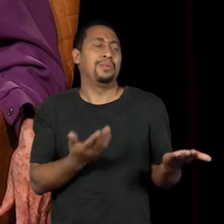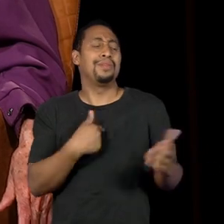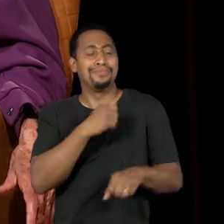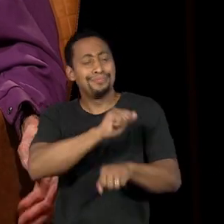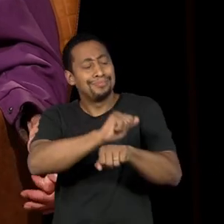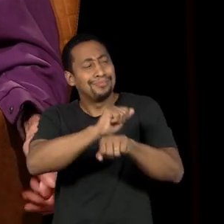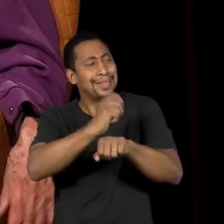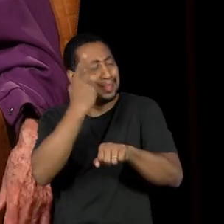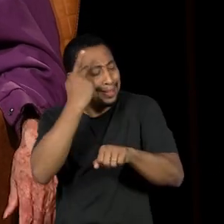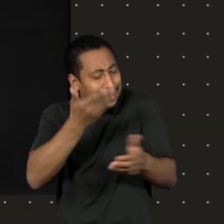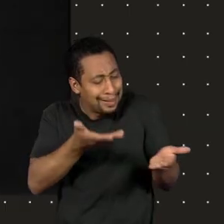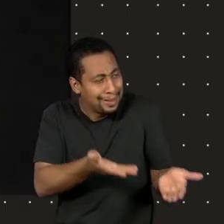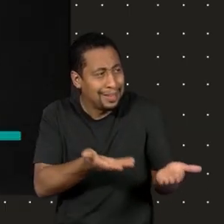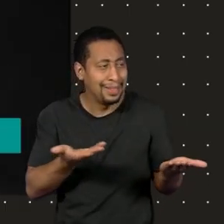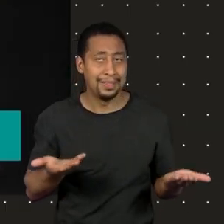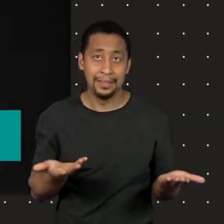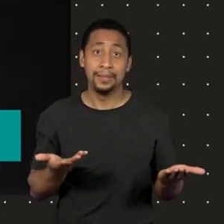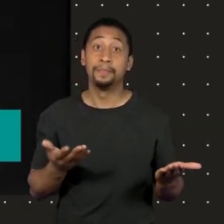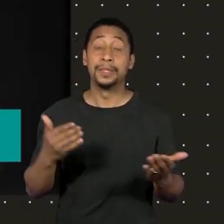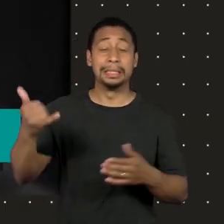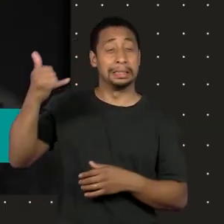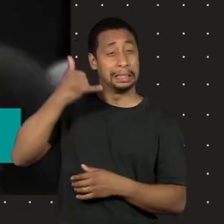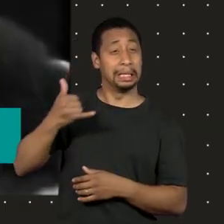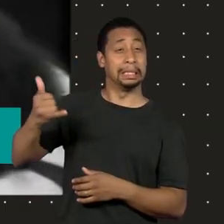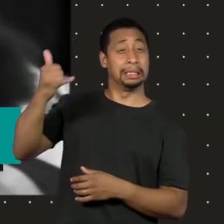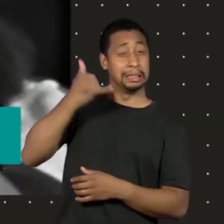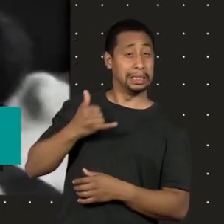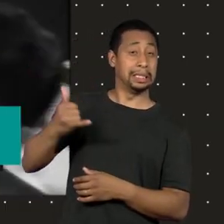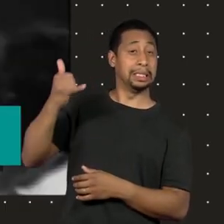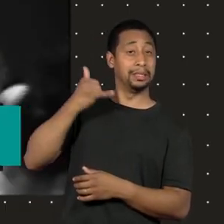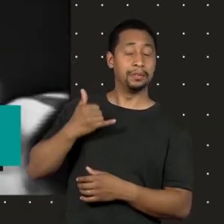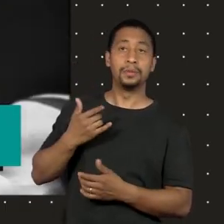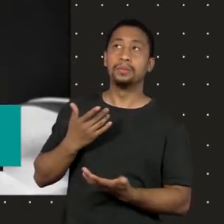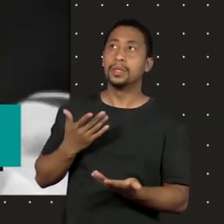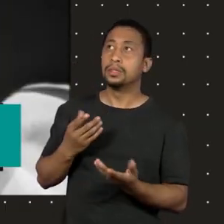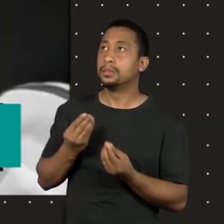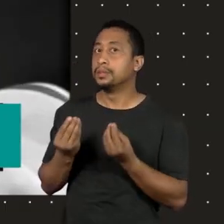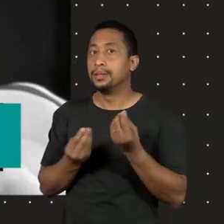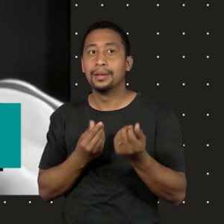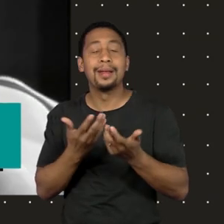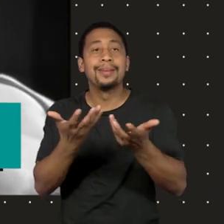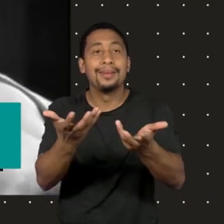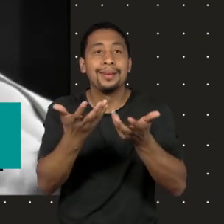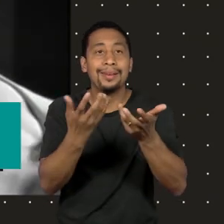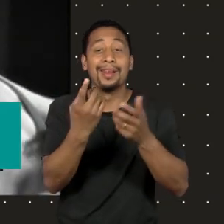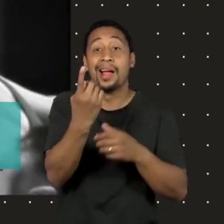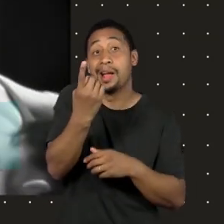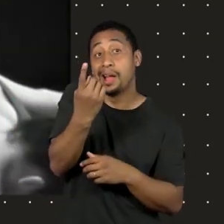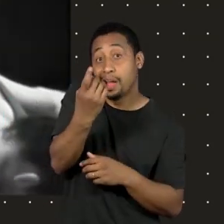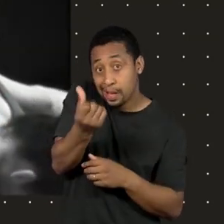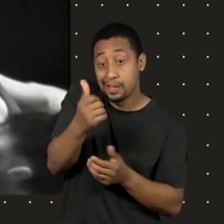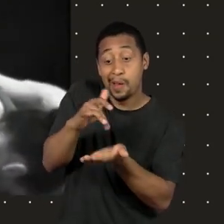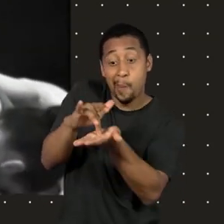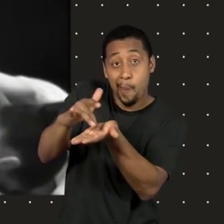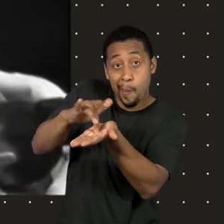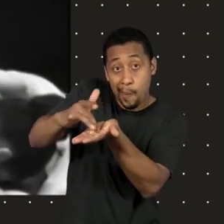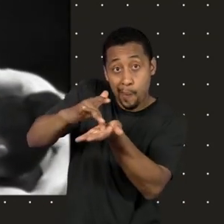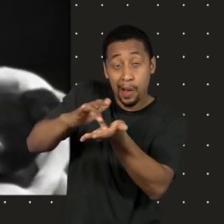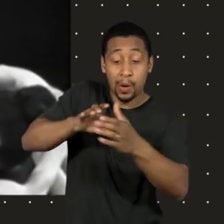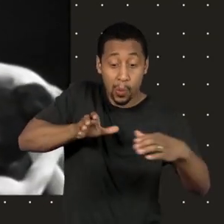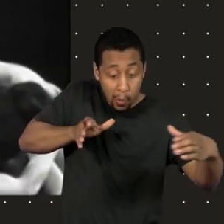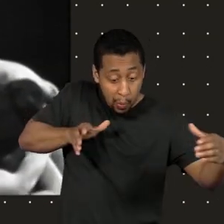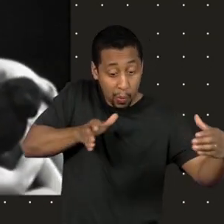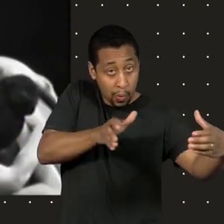Eu arranjei um contrato na TV Cultura para montagem de 16 balés didáticos. Né?